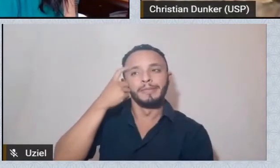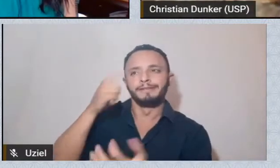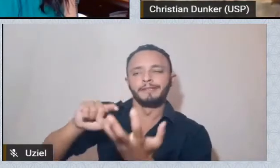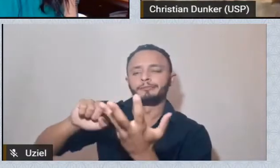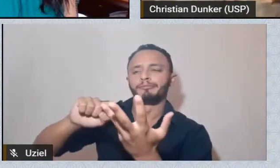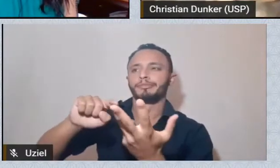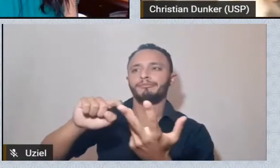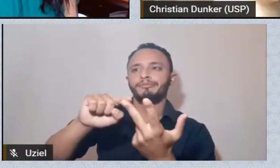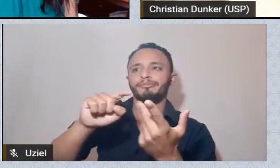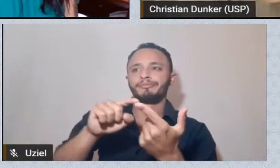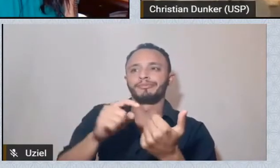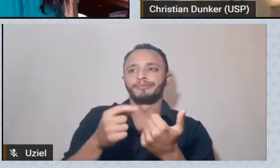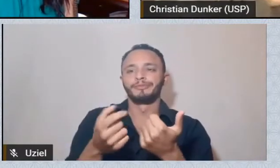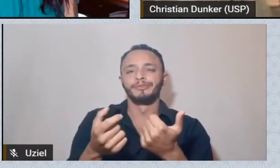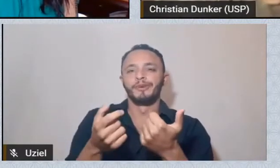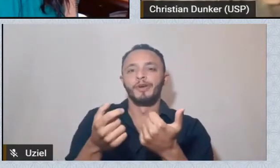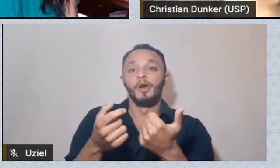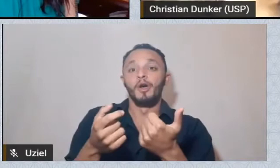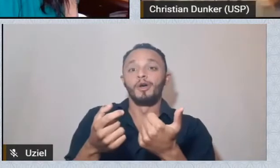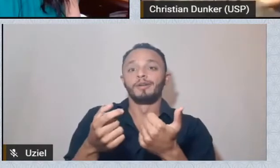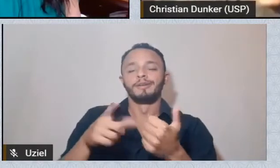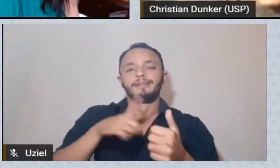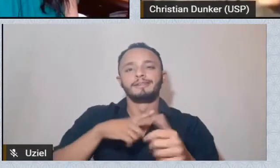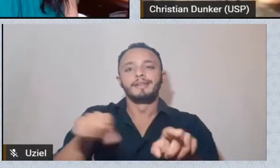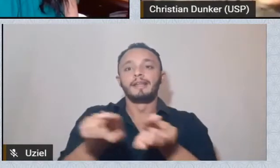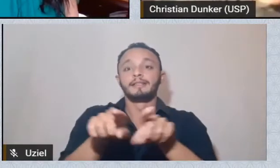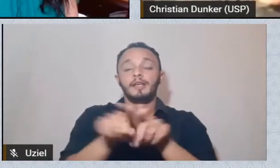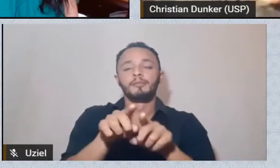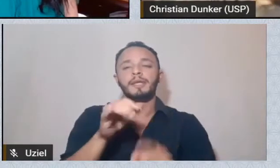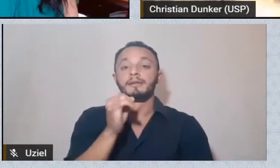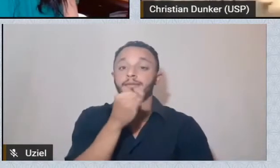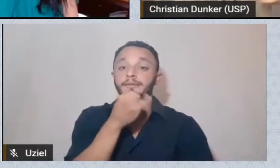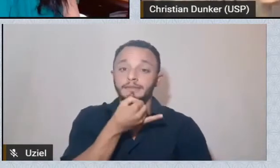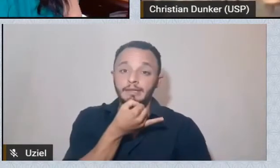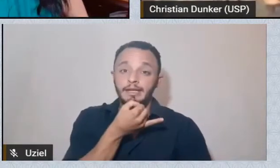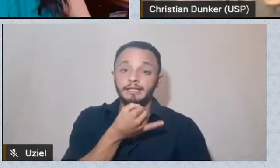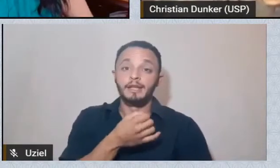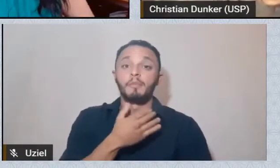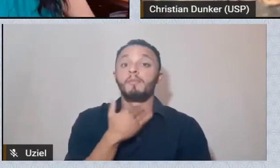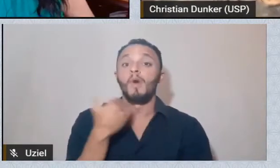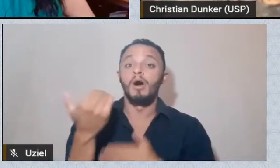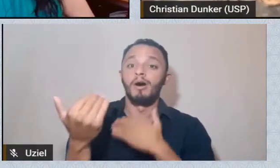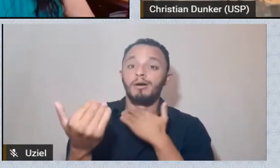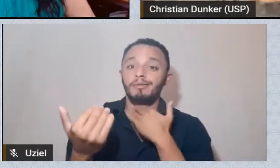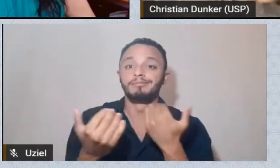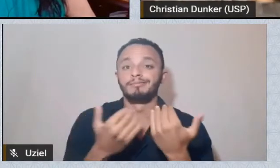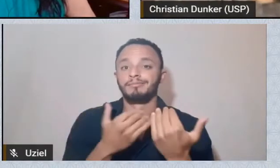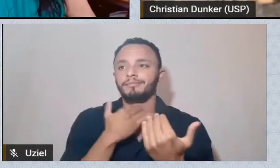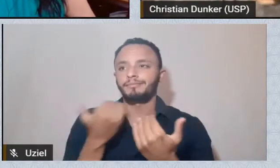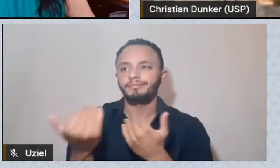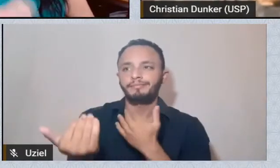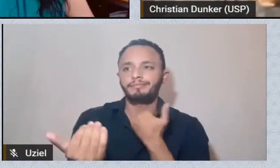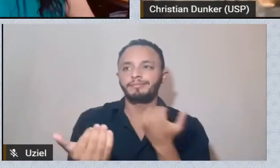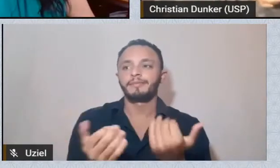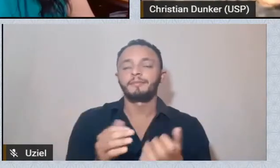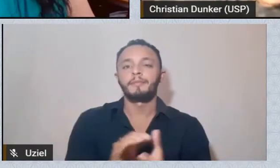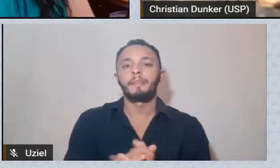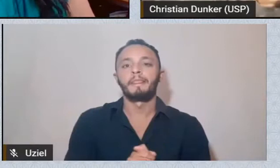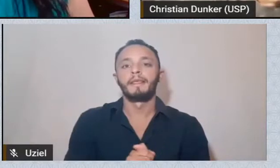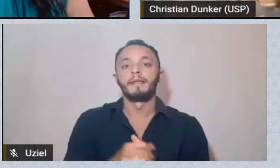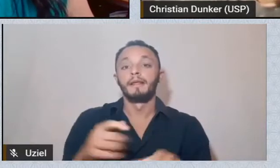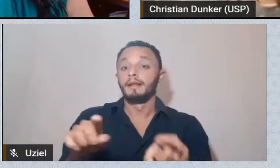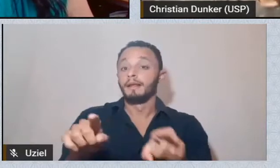de singularização dos lutos que estão acontecendo, o pessoal de segurança